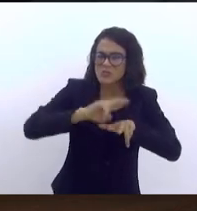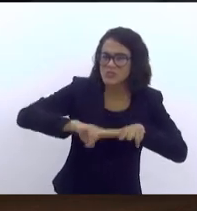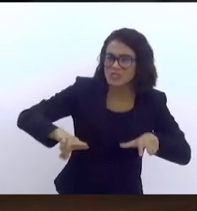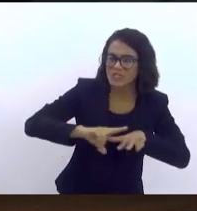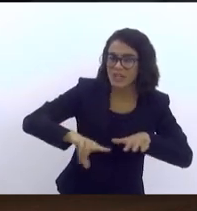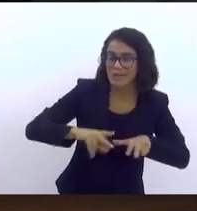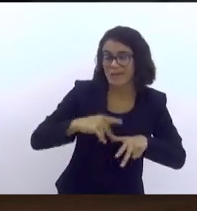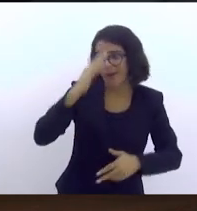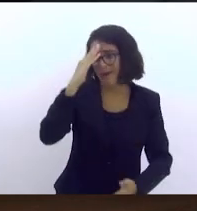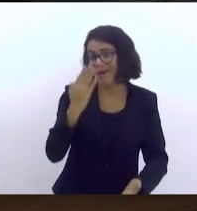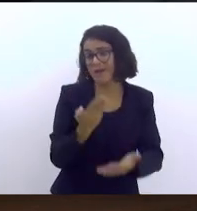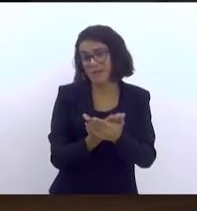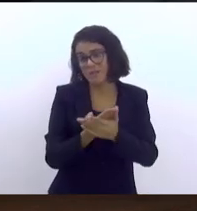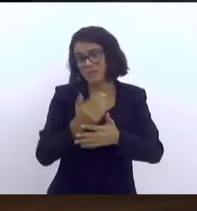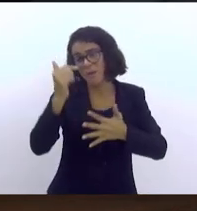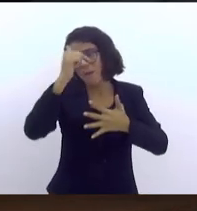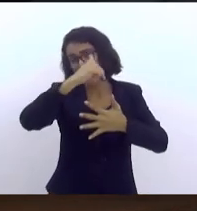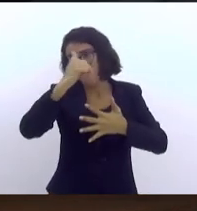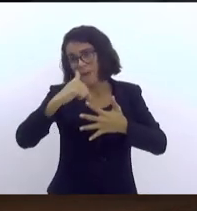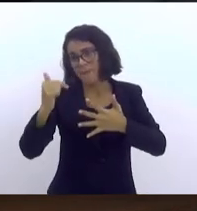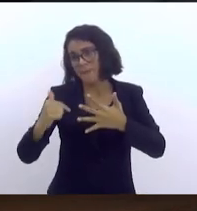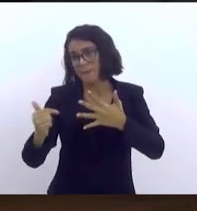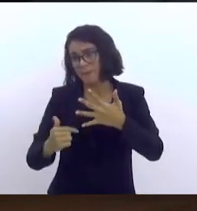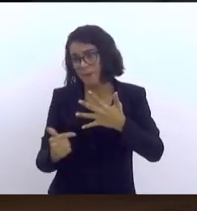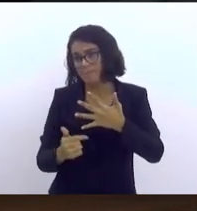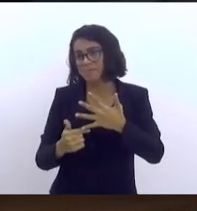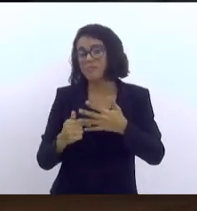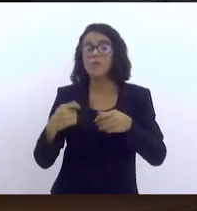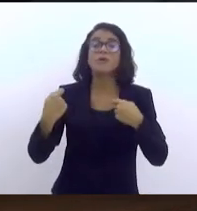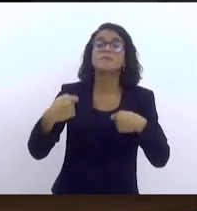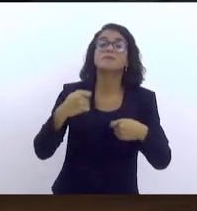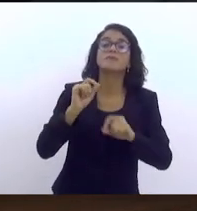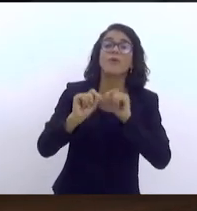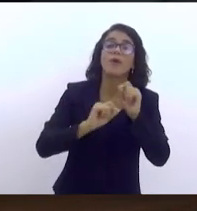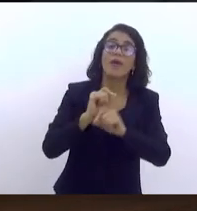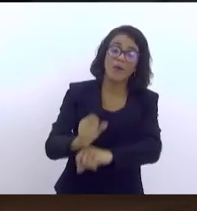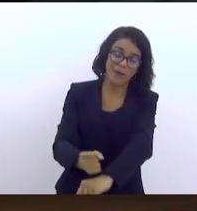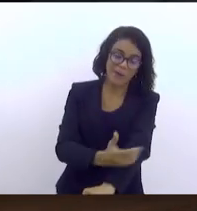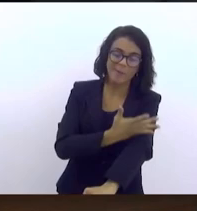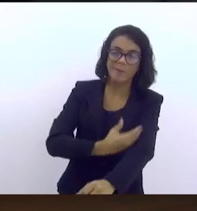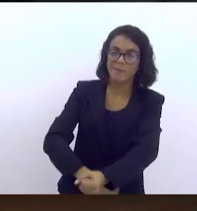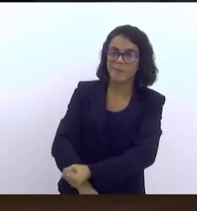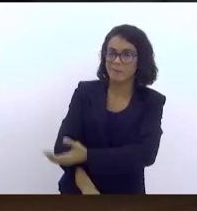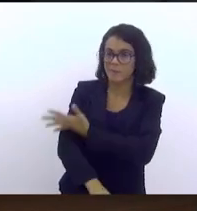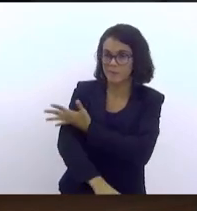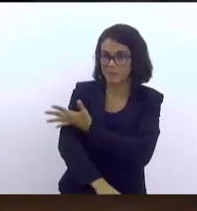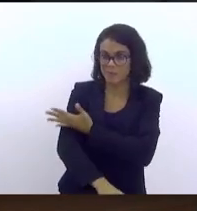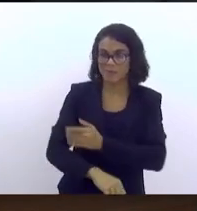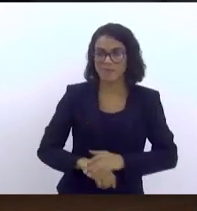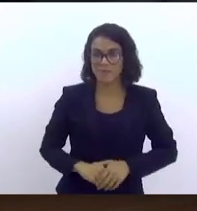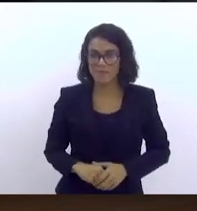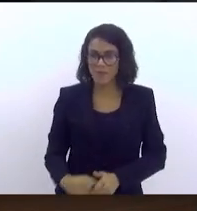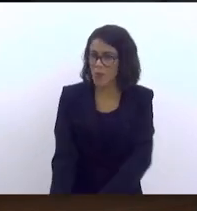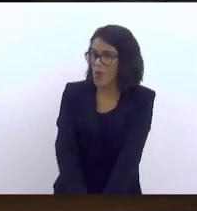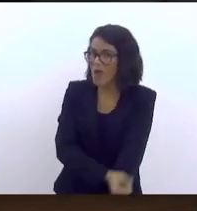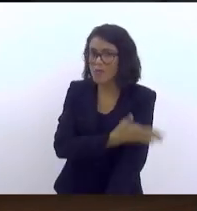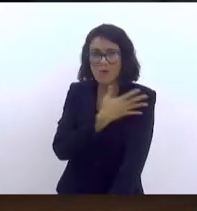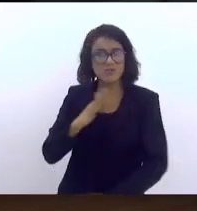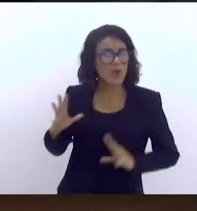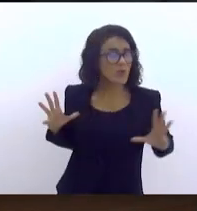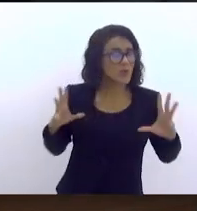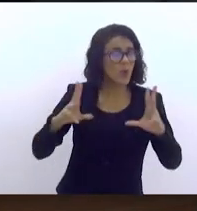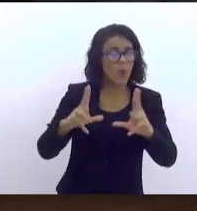então acredito que a respeito de tudo isso o que tem que ser tratado emocional eu emocional de